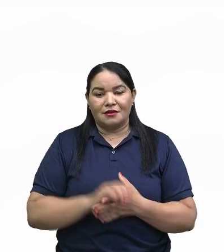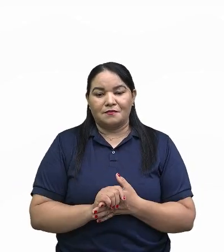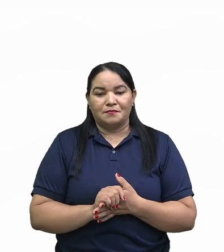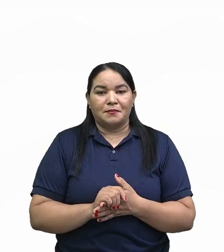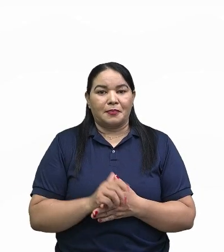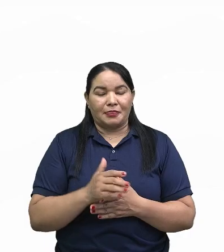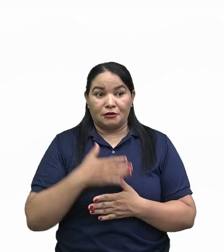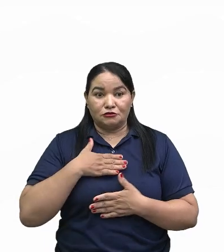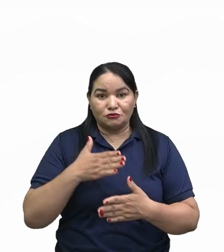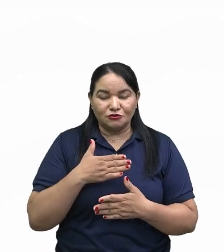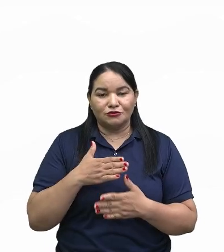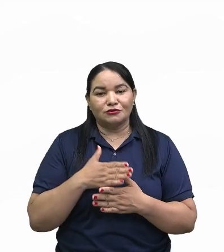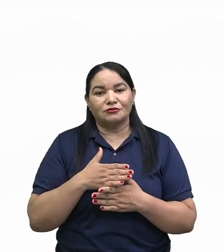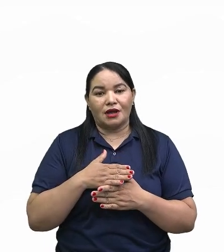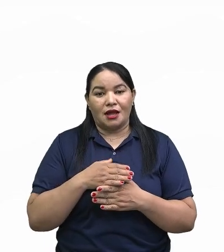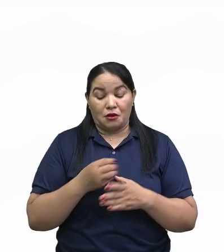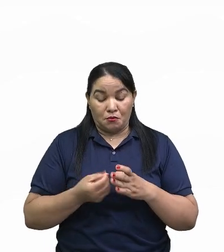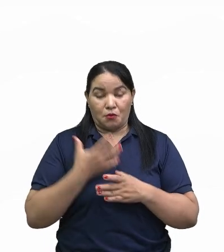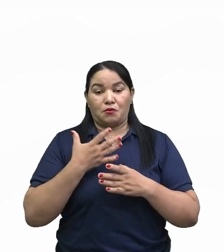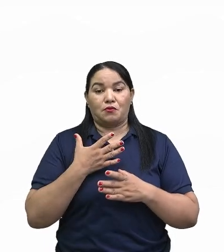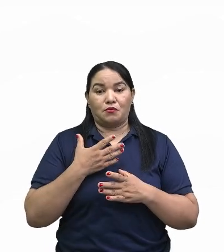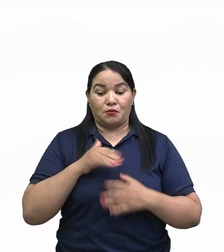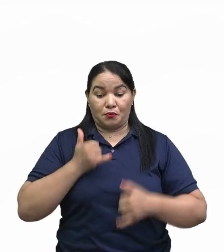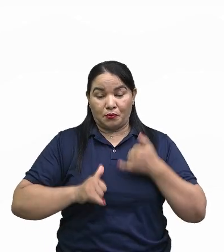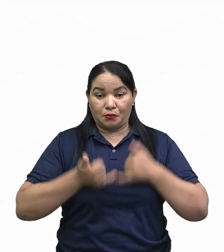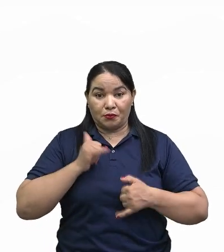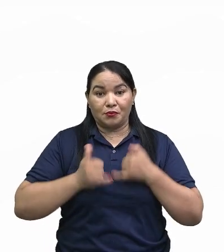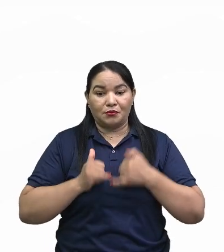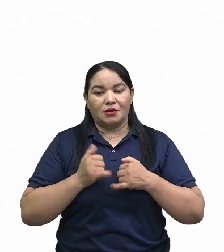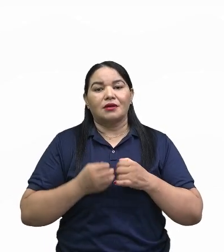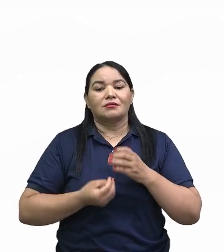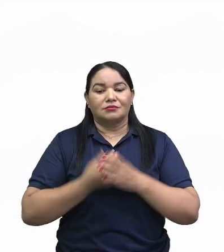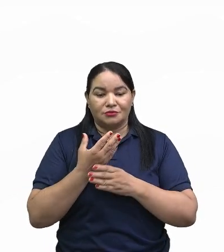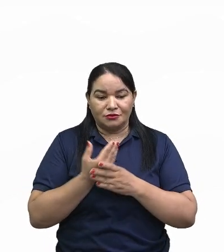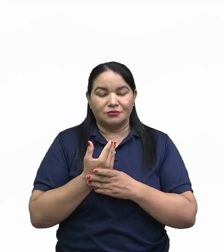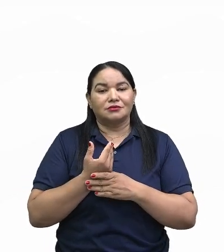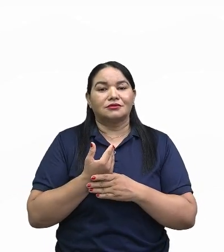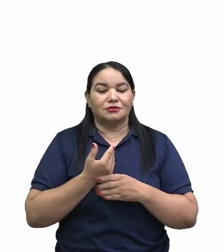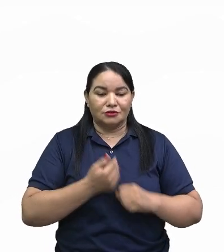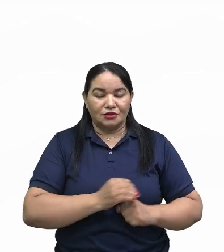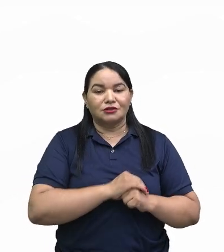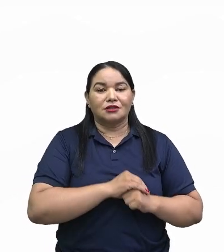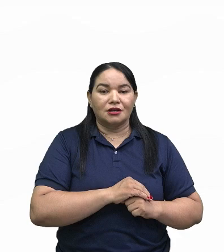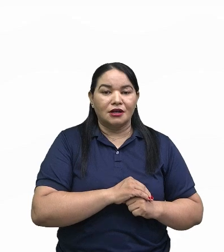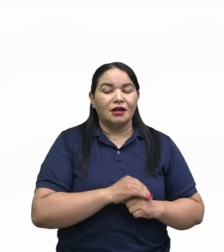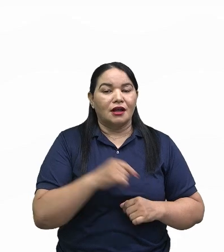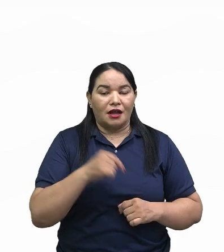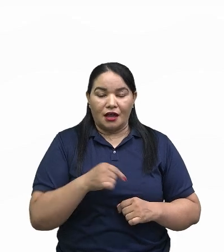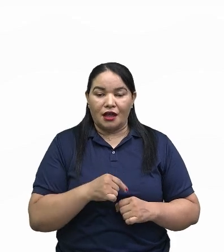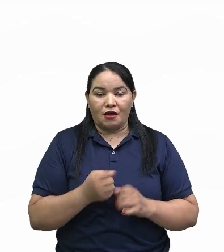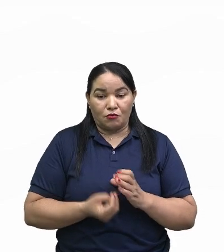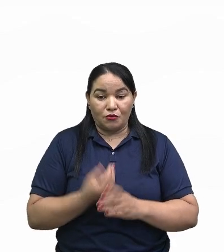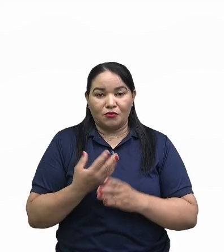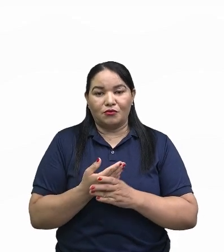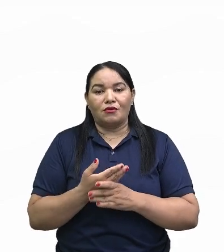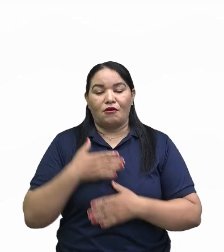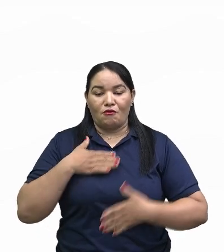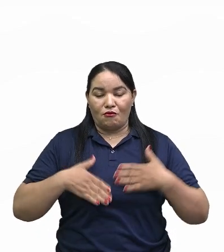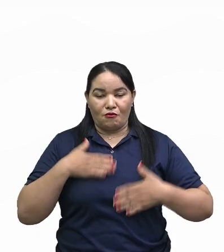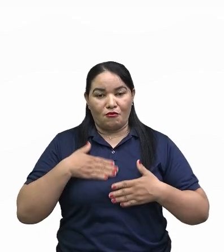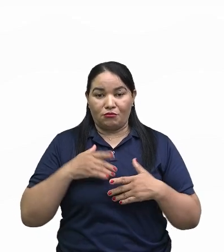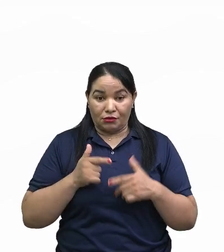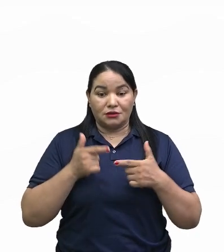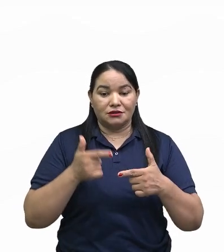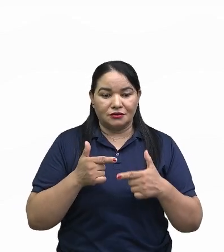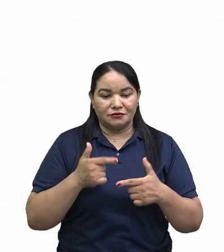quantidade desse hormônio chamado adrenalina, que é produzido nas glândulas suprarrenais, que vai preparar o nosso corpo para a ação. Vamos